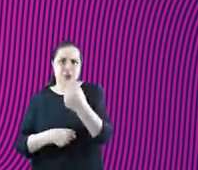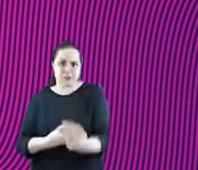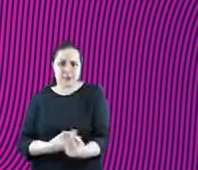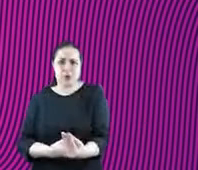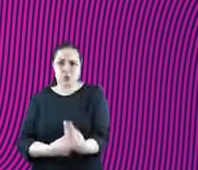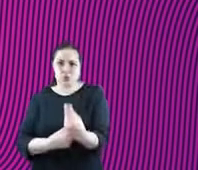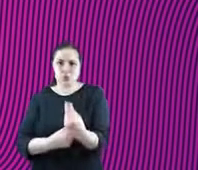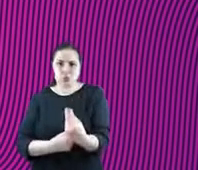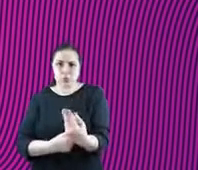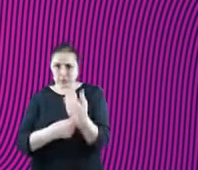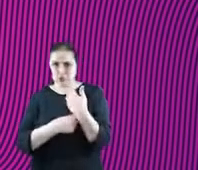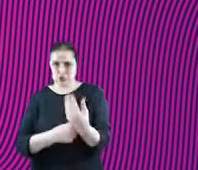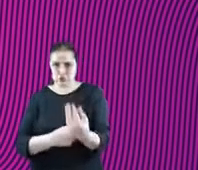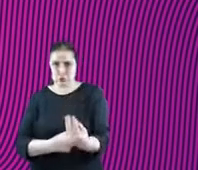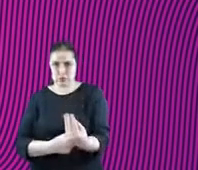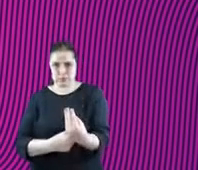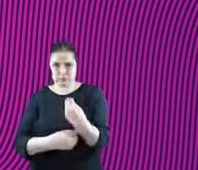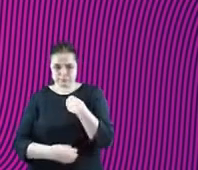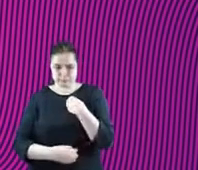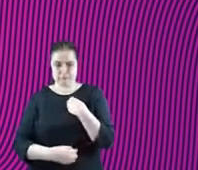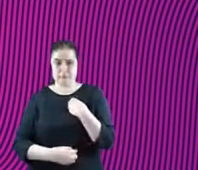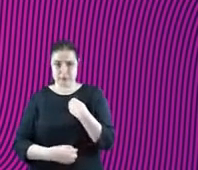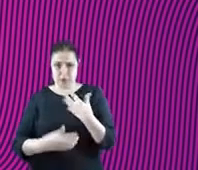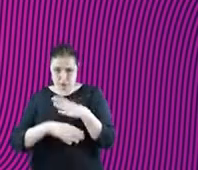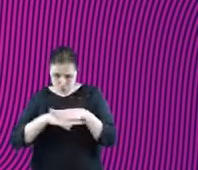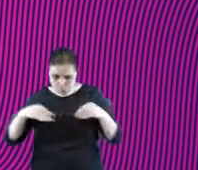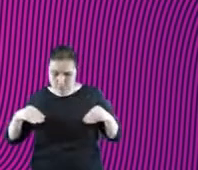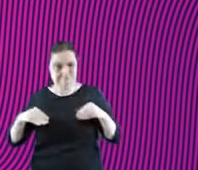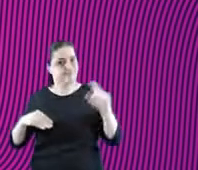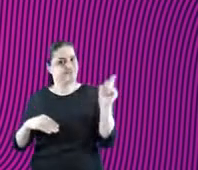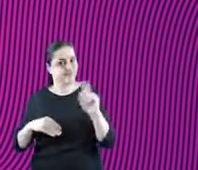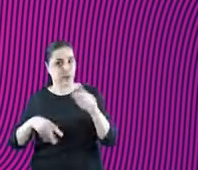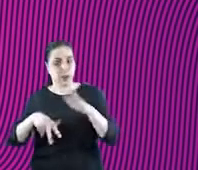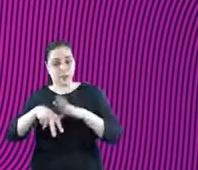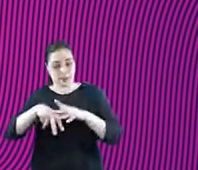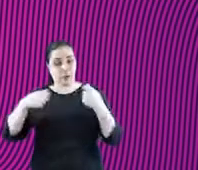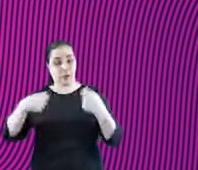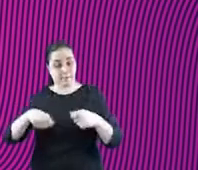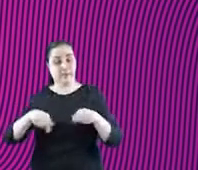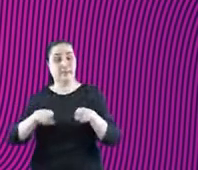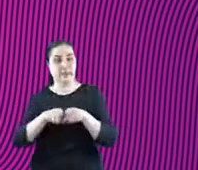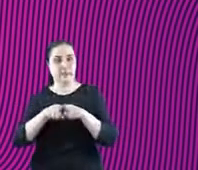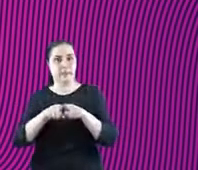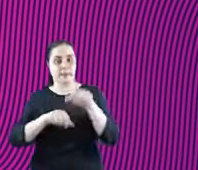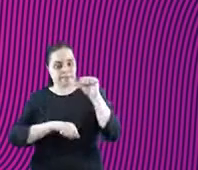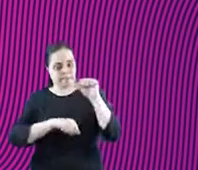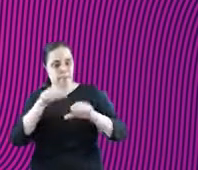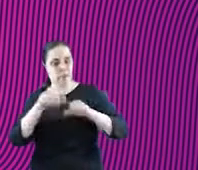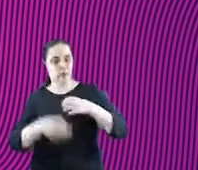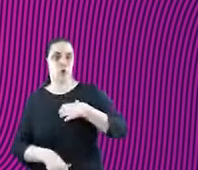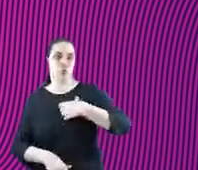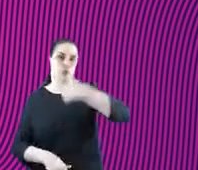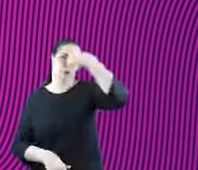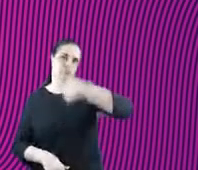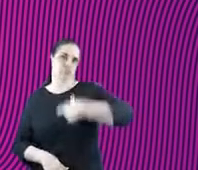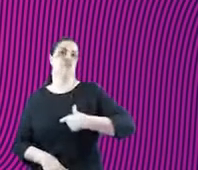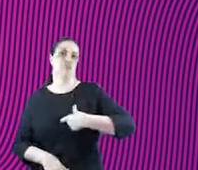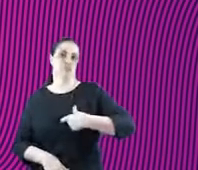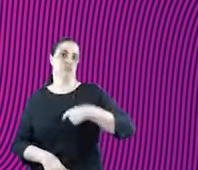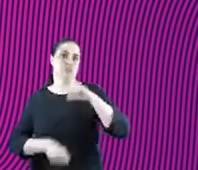cirurgia que vai tratar. É ela que vai se tratar, modificando principalmente o comportamento dela.